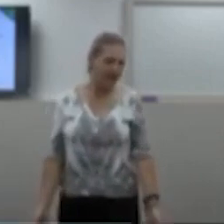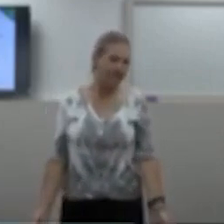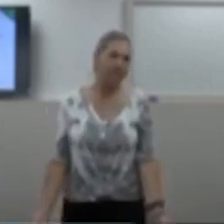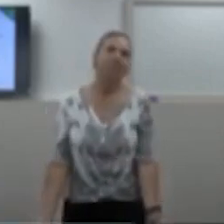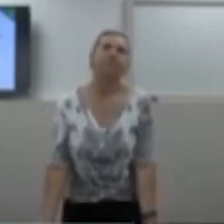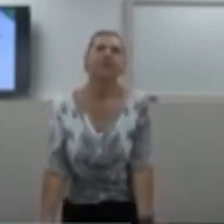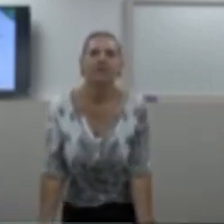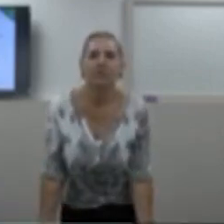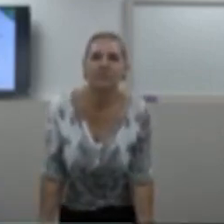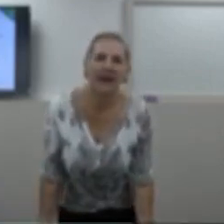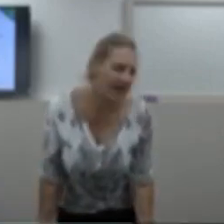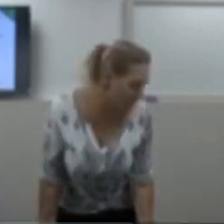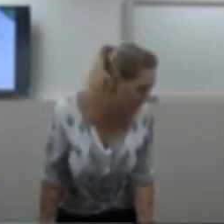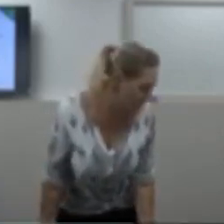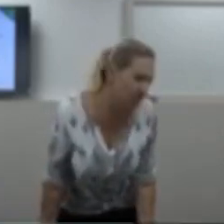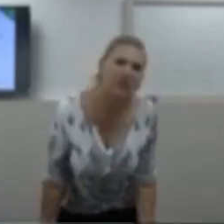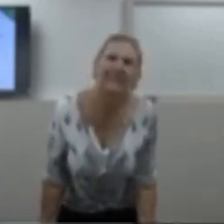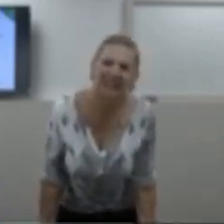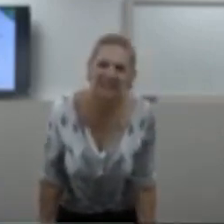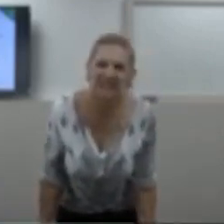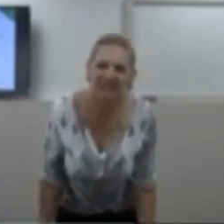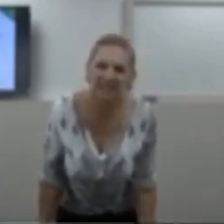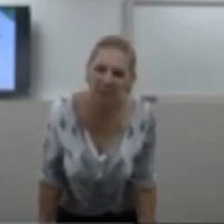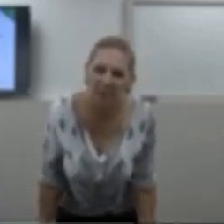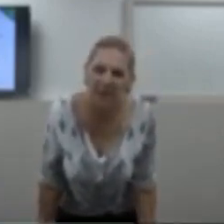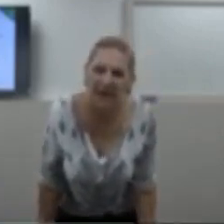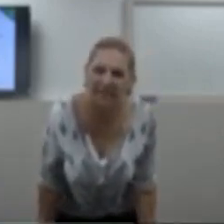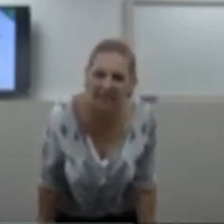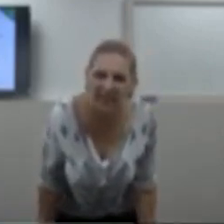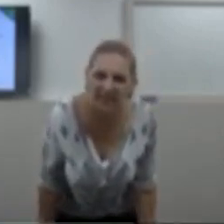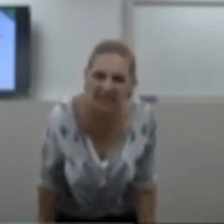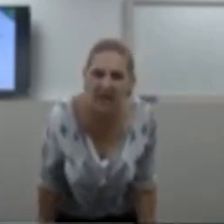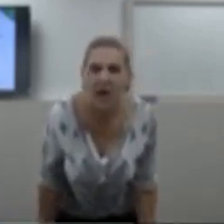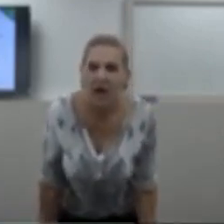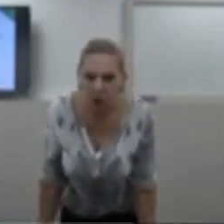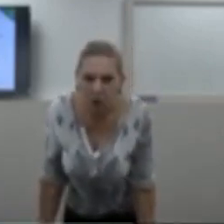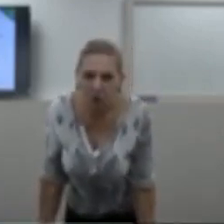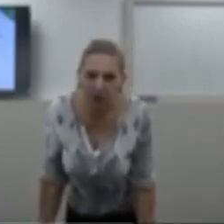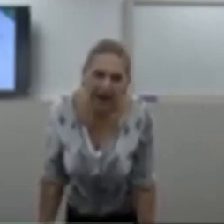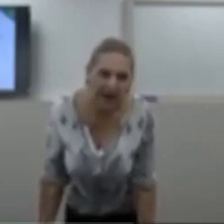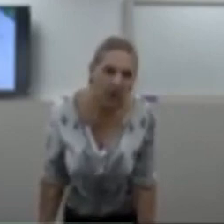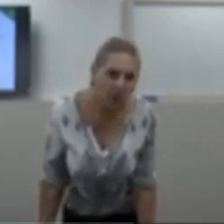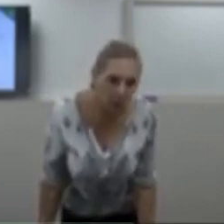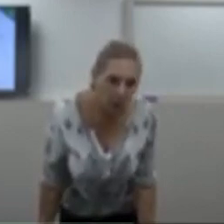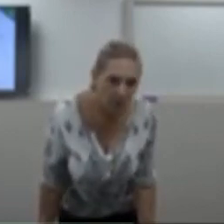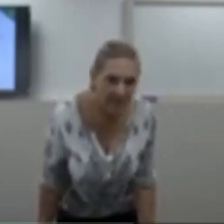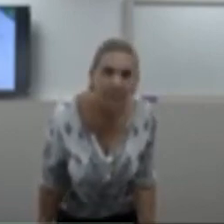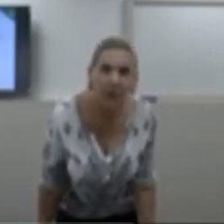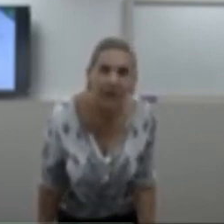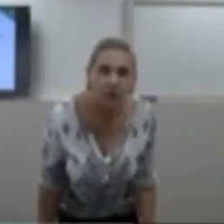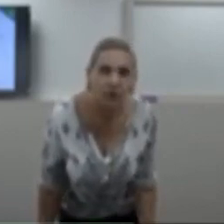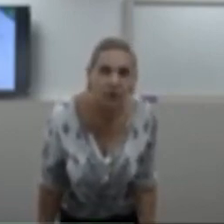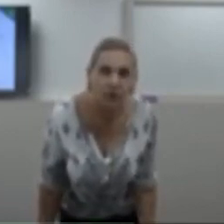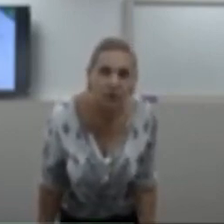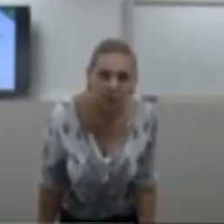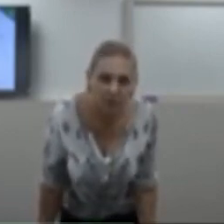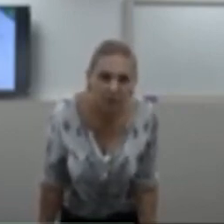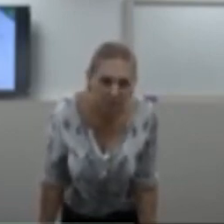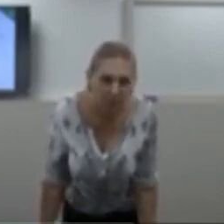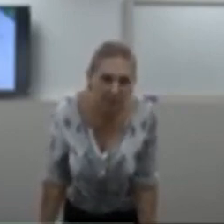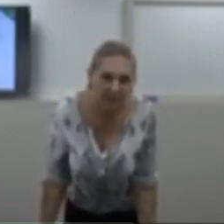Tá, vou esperar, ai muito, acho que 3, vamos combinar? 3, nono lugar, o